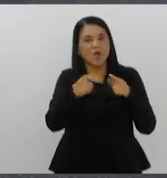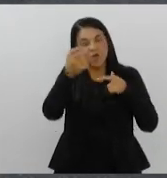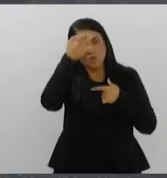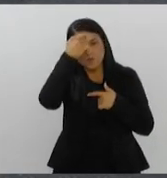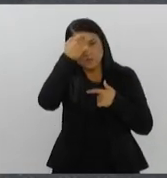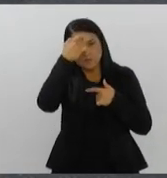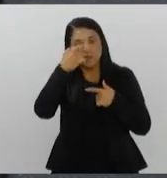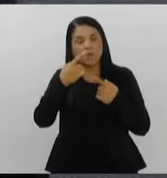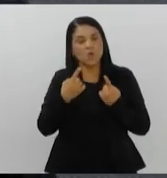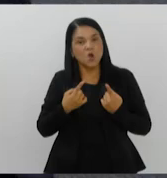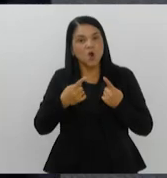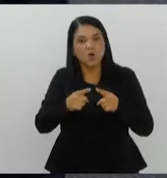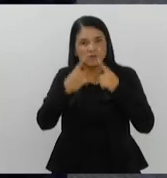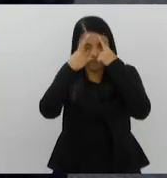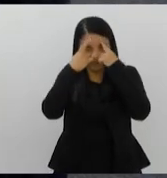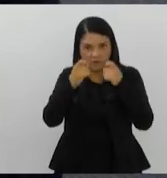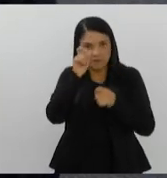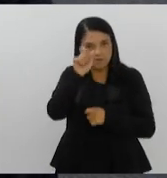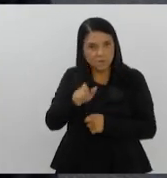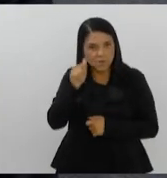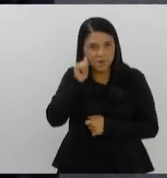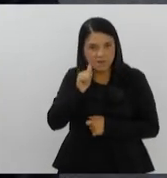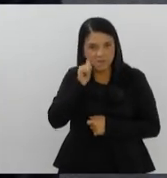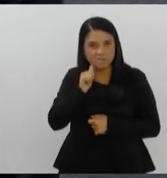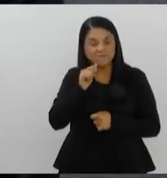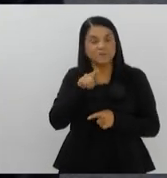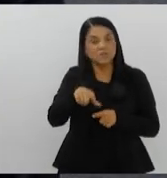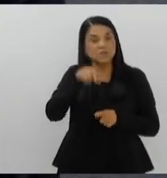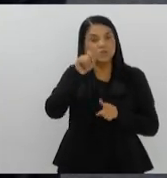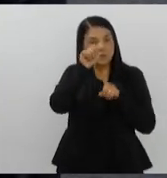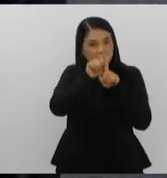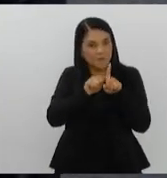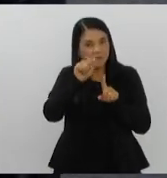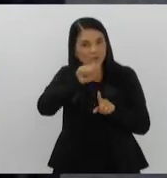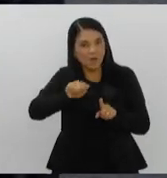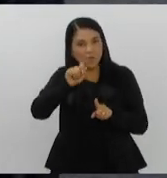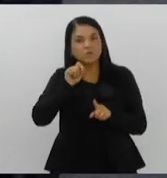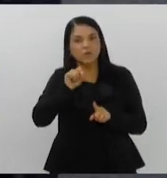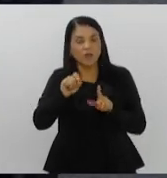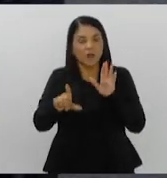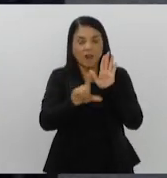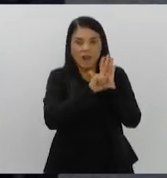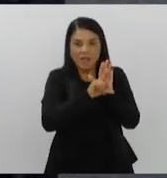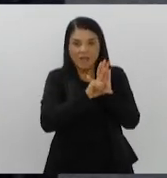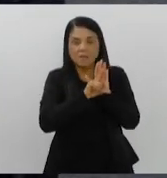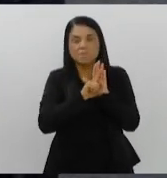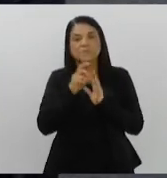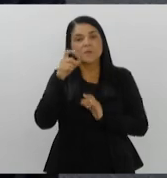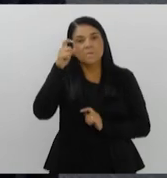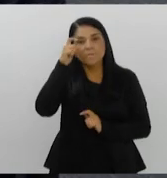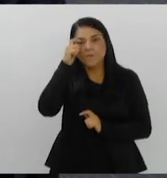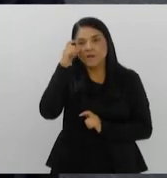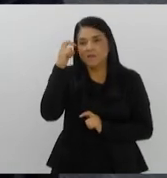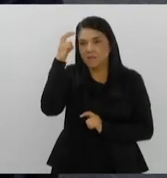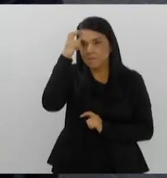mulher. A escolha desse mês é exatamente pela sanção da Lei Maria da Penha, que é a Lei